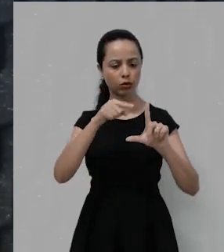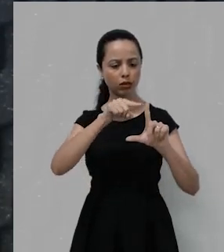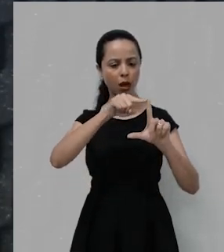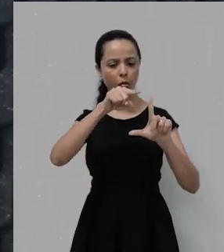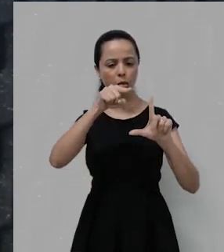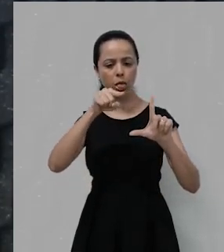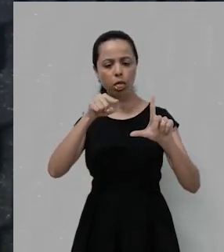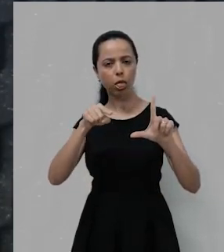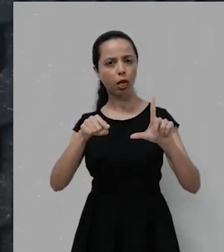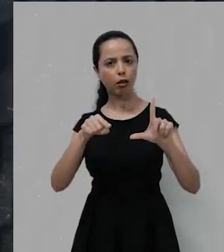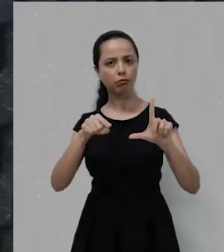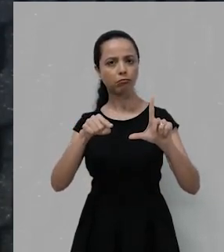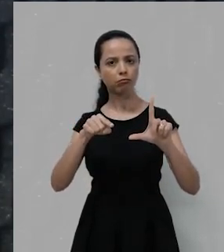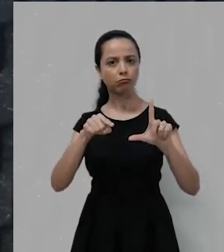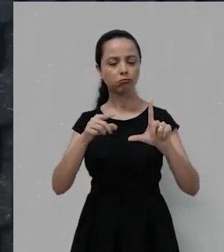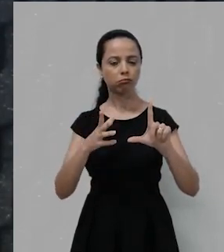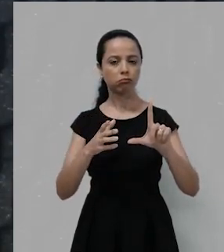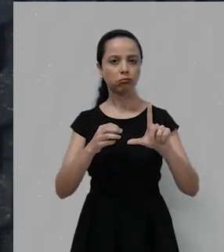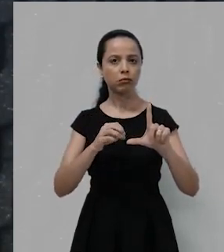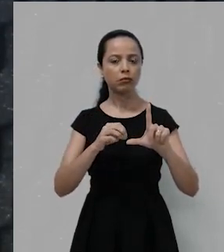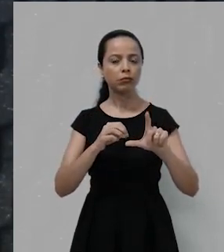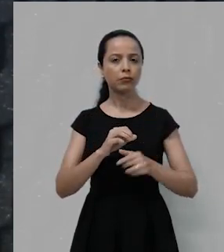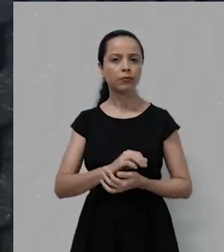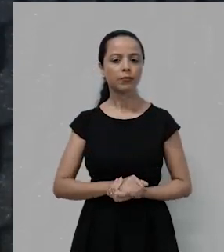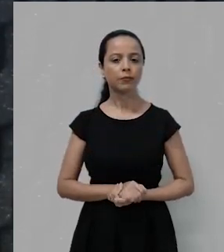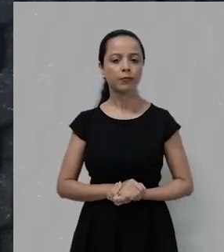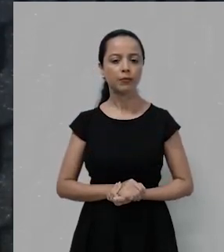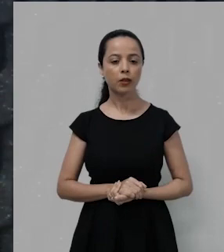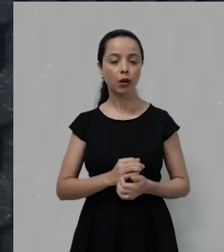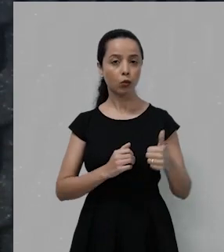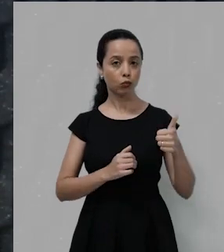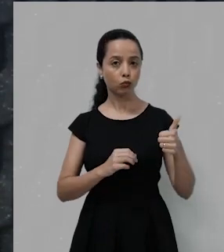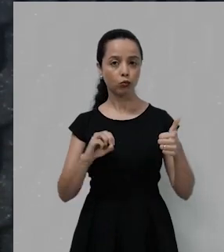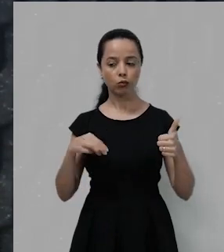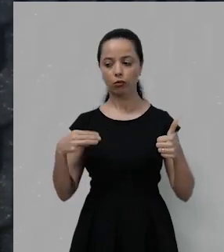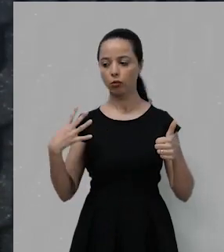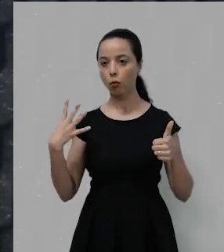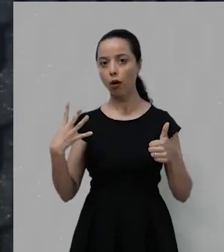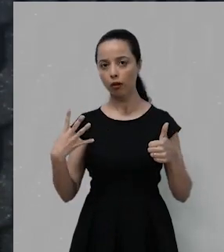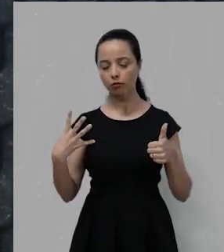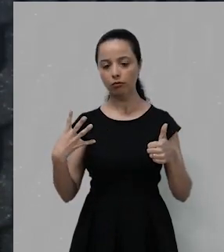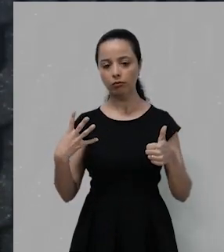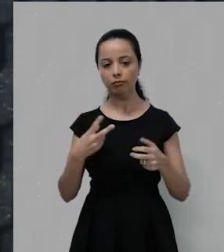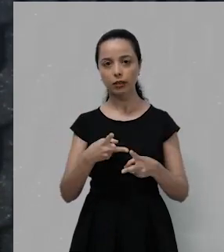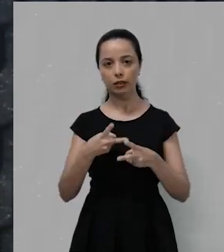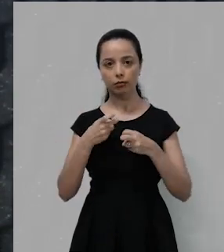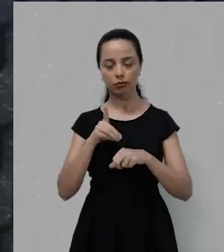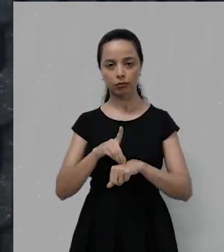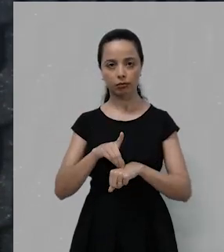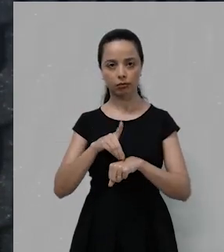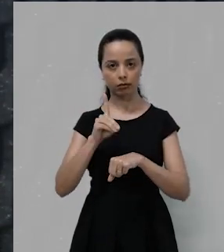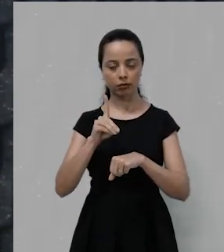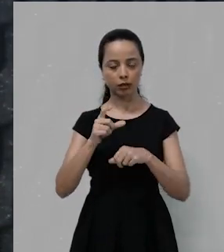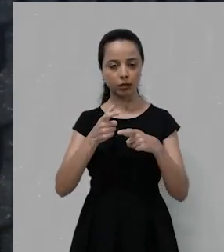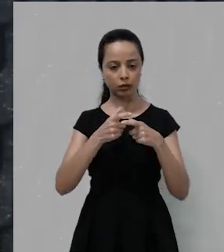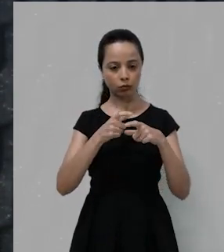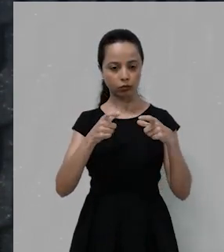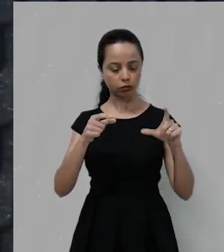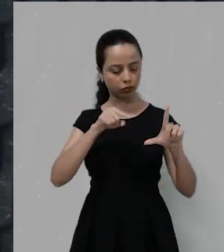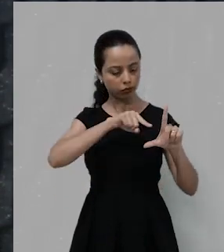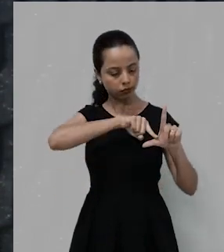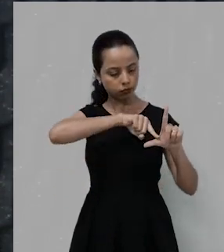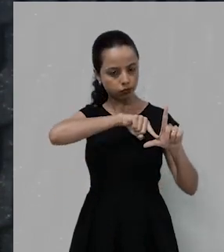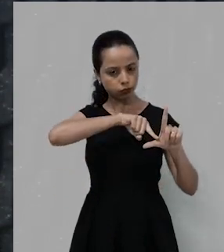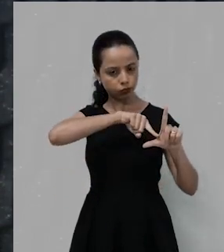1 ou o gráfico 4. Percebam que no gráfico aqui da densidade populacional, o crescimento ele é